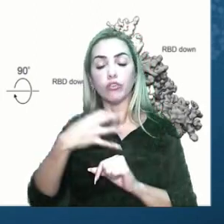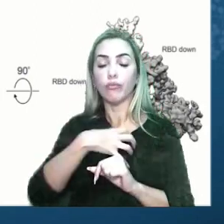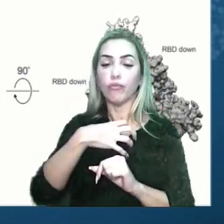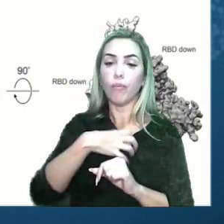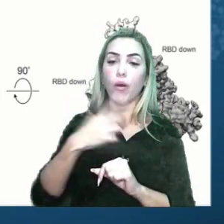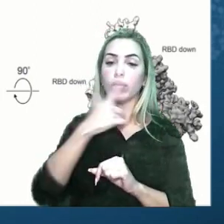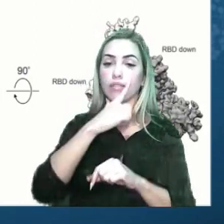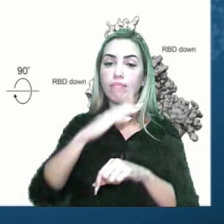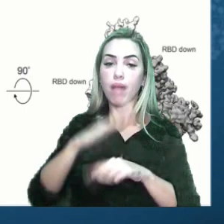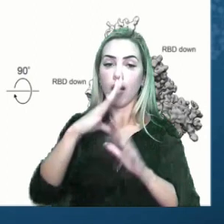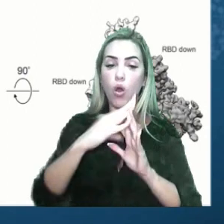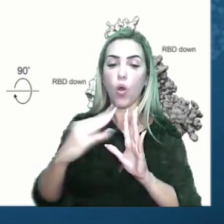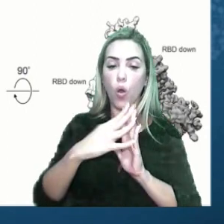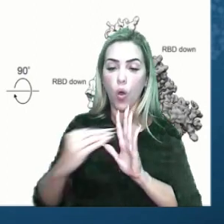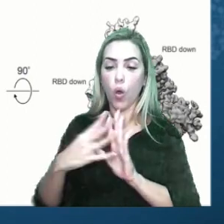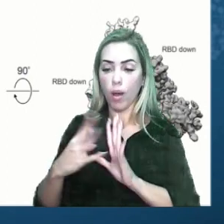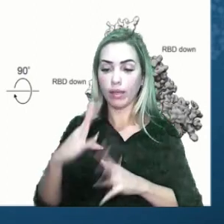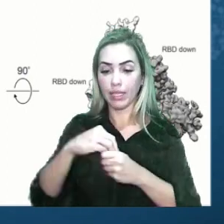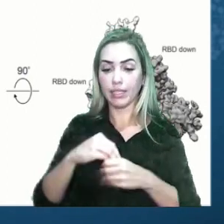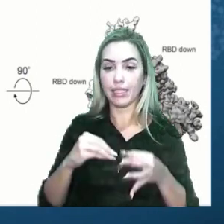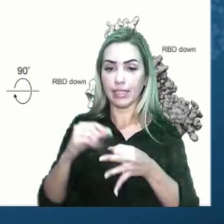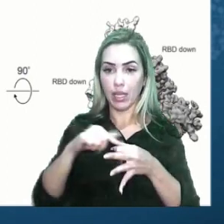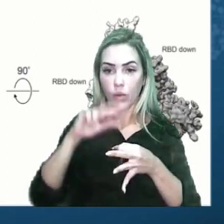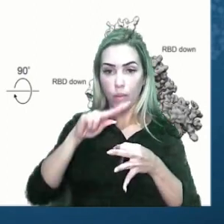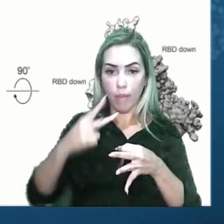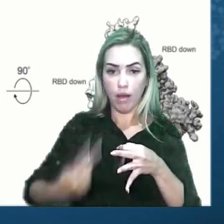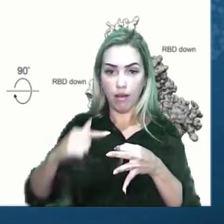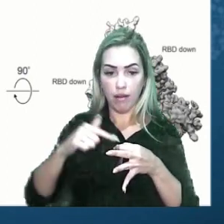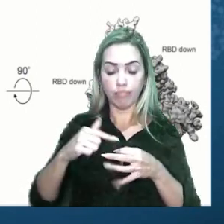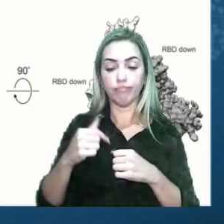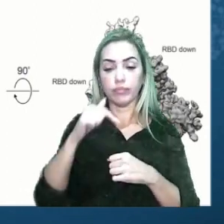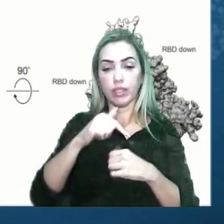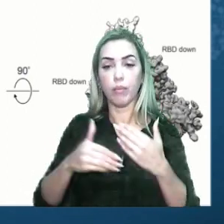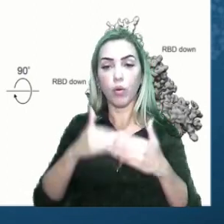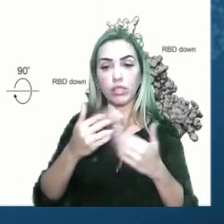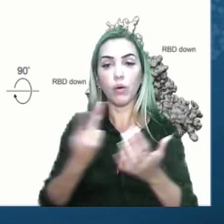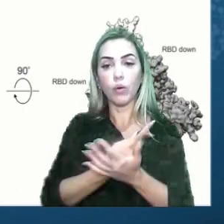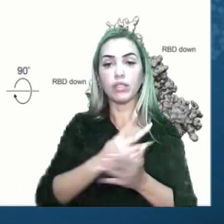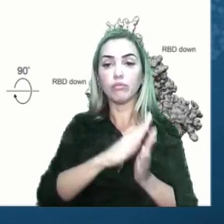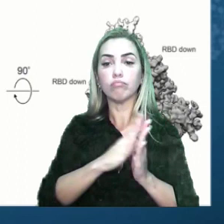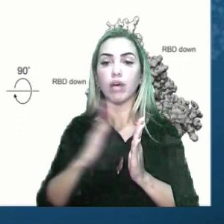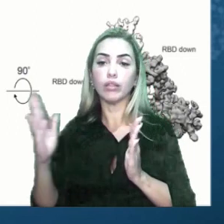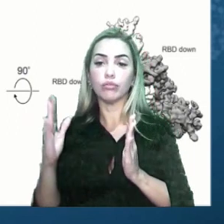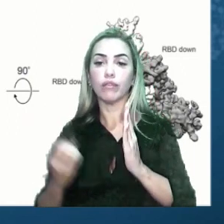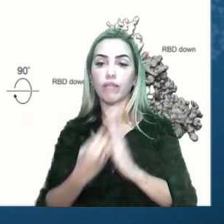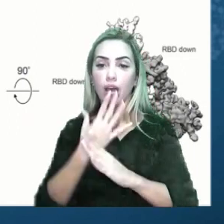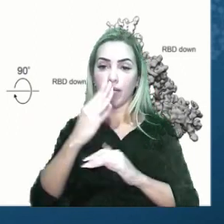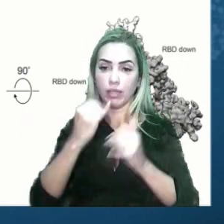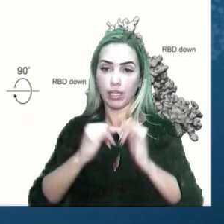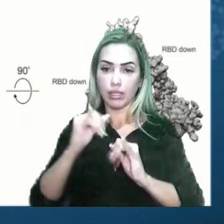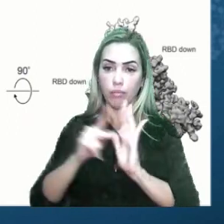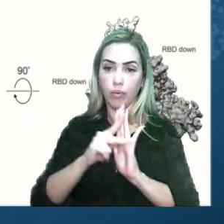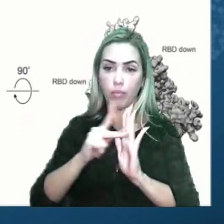faça mais cópias dentro de uma célula humana, e esse processo ele acontece durante a fabricação da